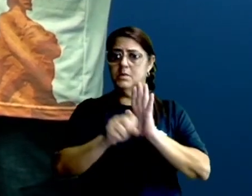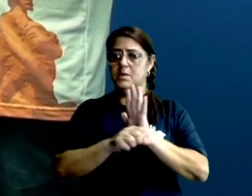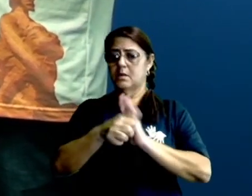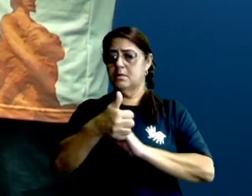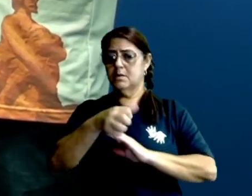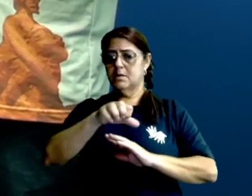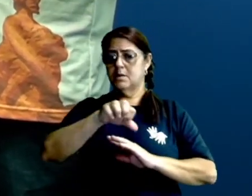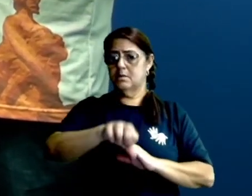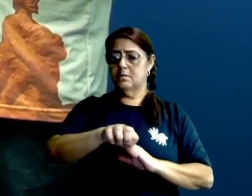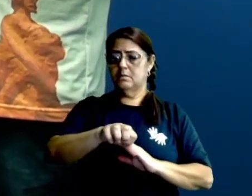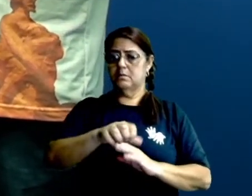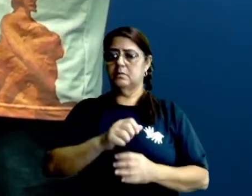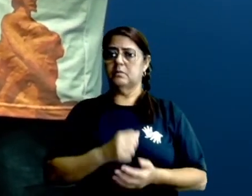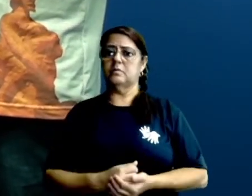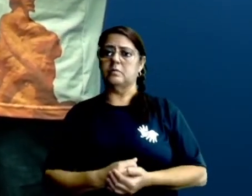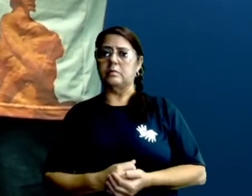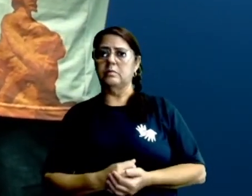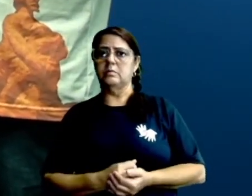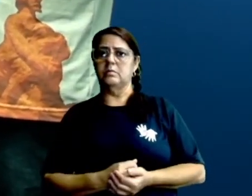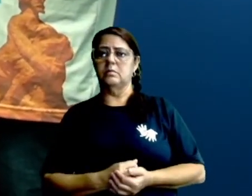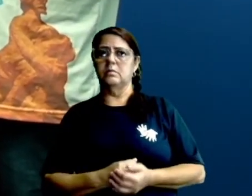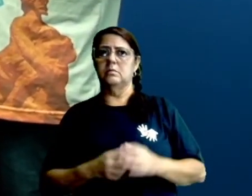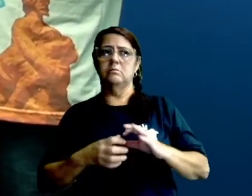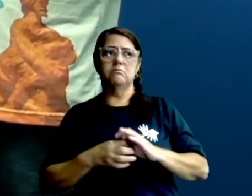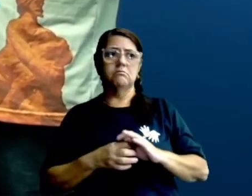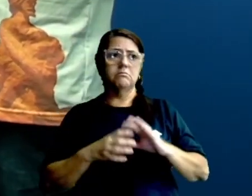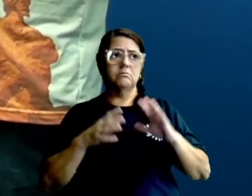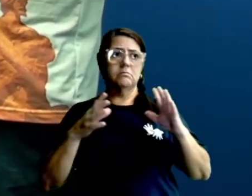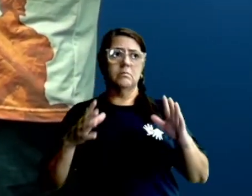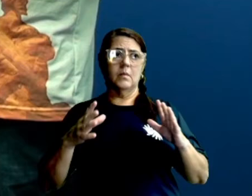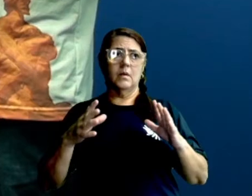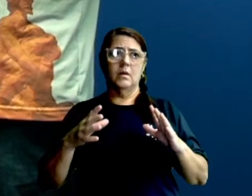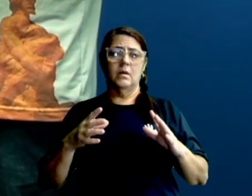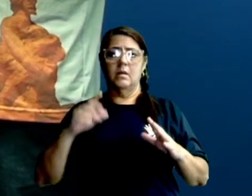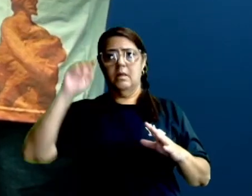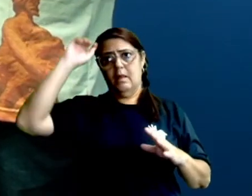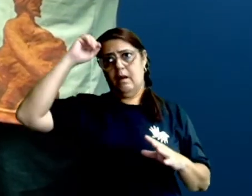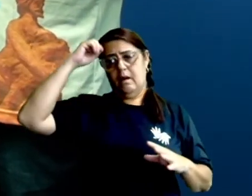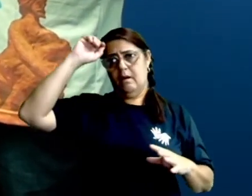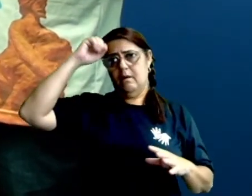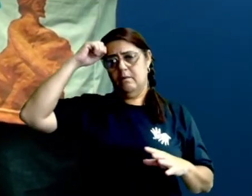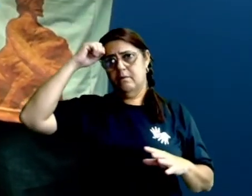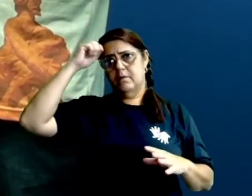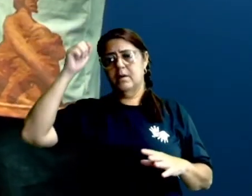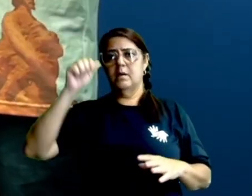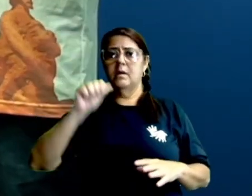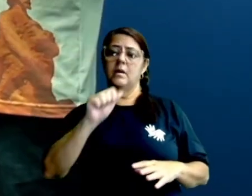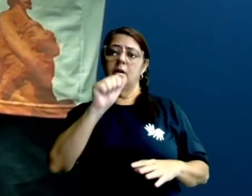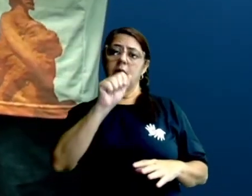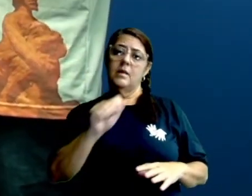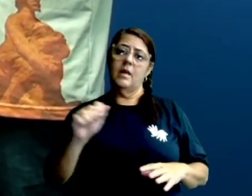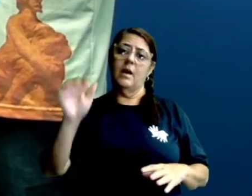XIX eles vão se lançar em direção ao continente africano e ao continente asiático